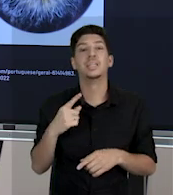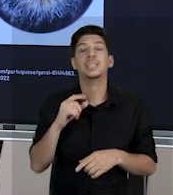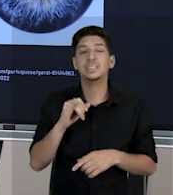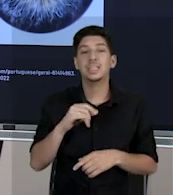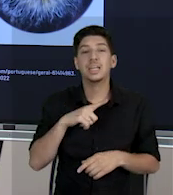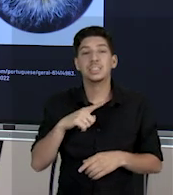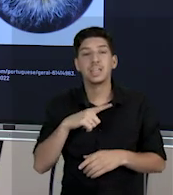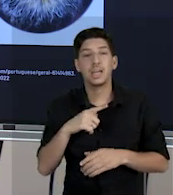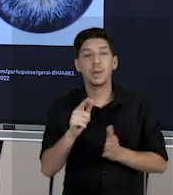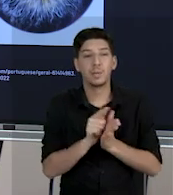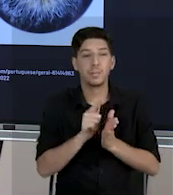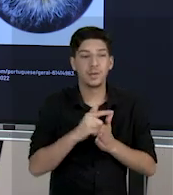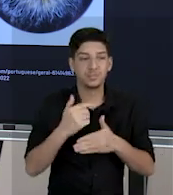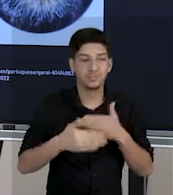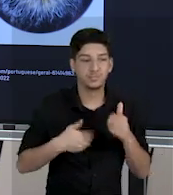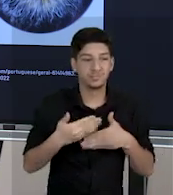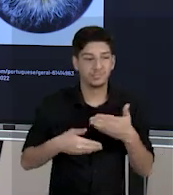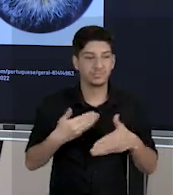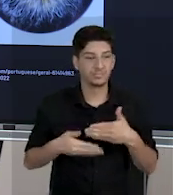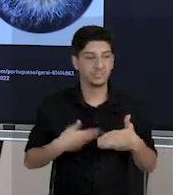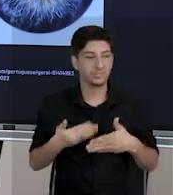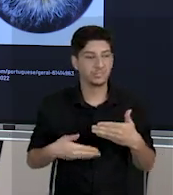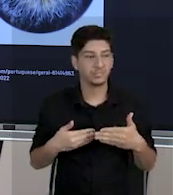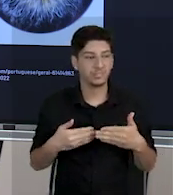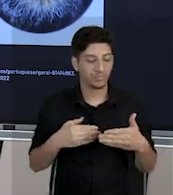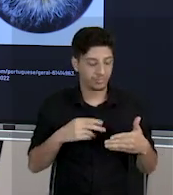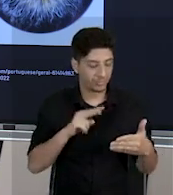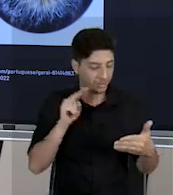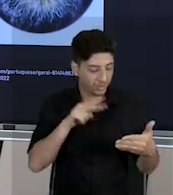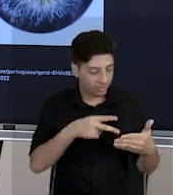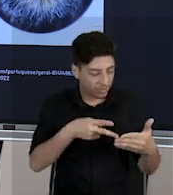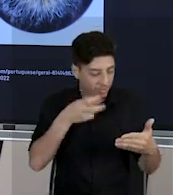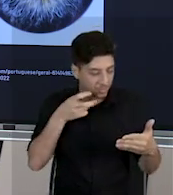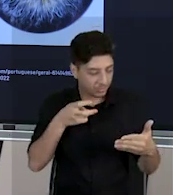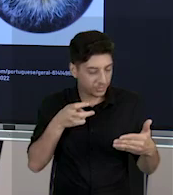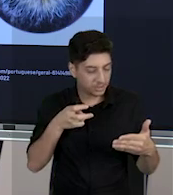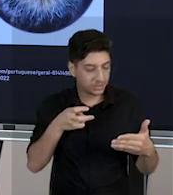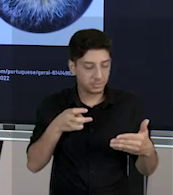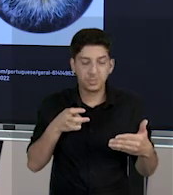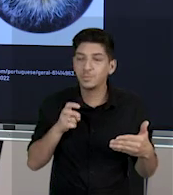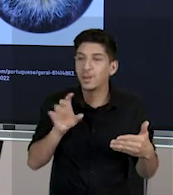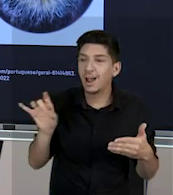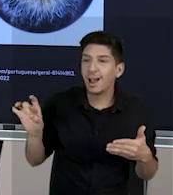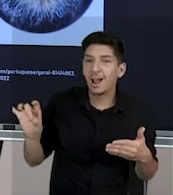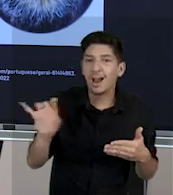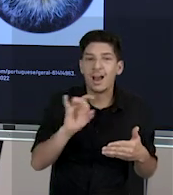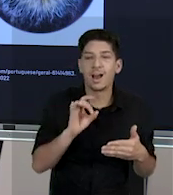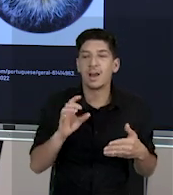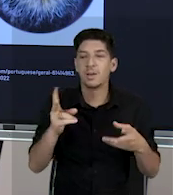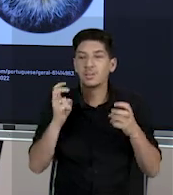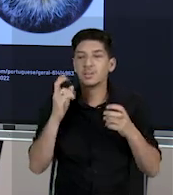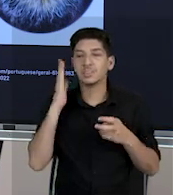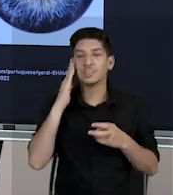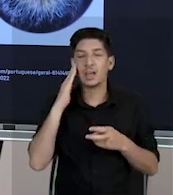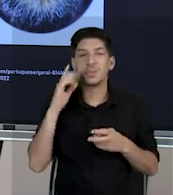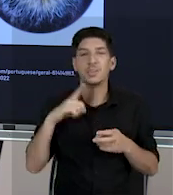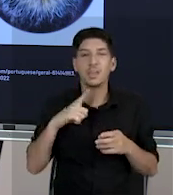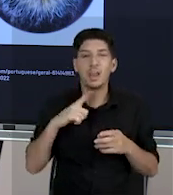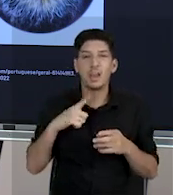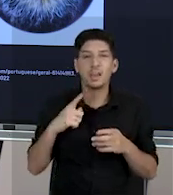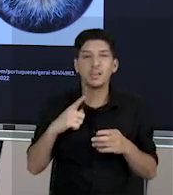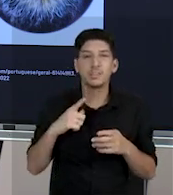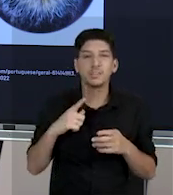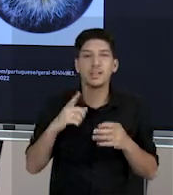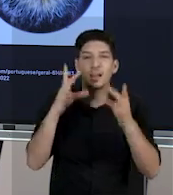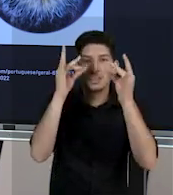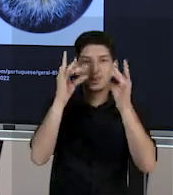de papel aqui e for observar em mais detalhes as coisas que estão ao meu redor, eu vou perceber que eu consigo identificar detalhes